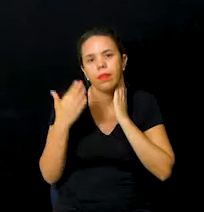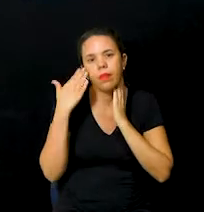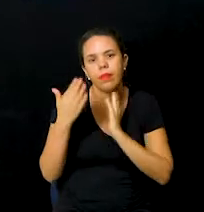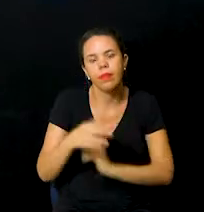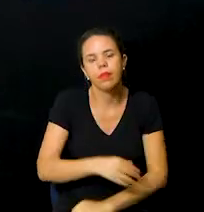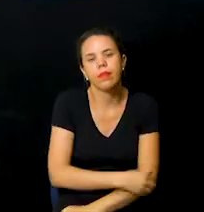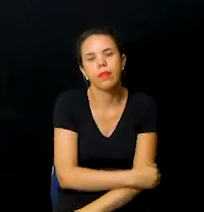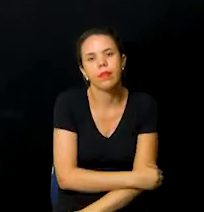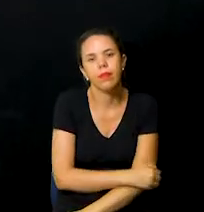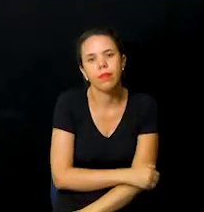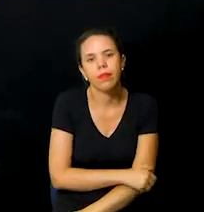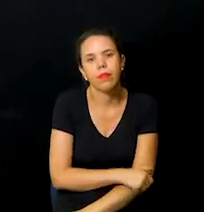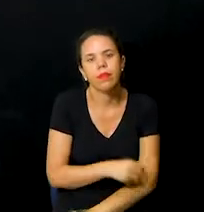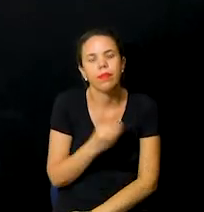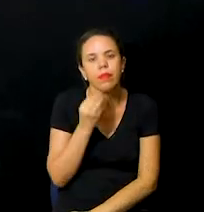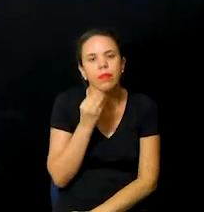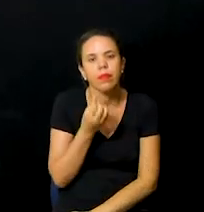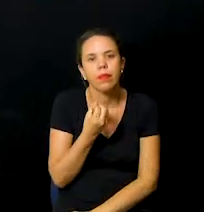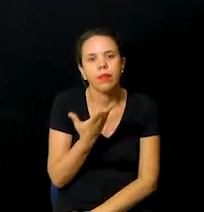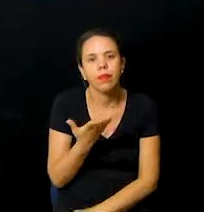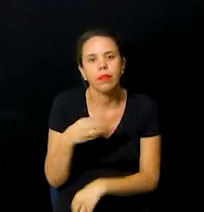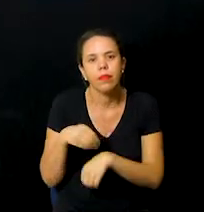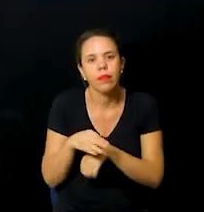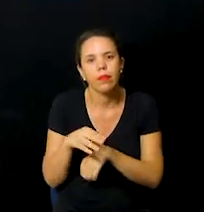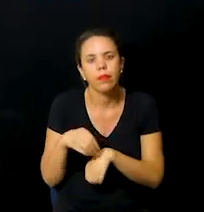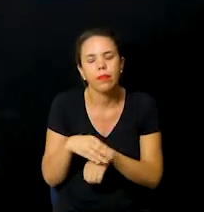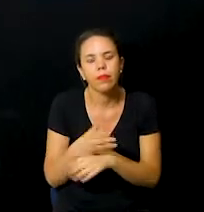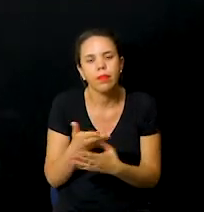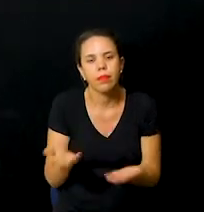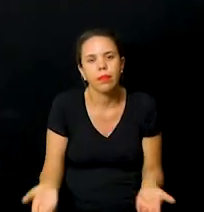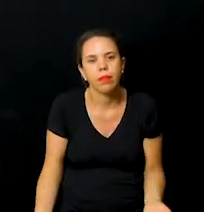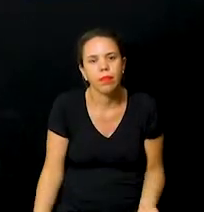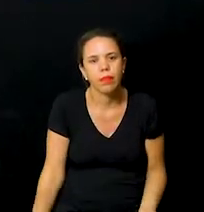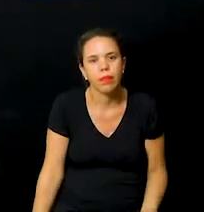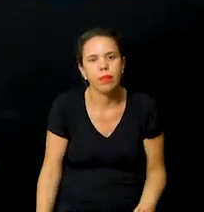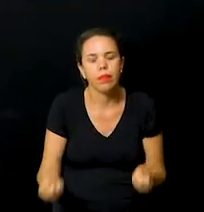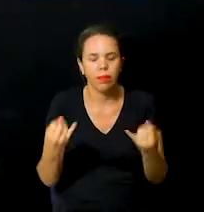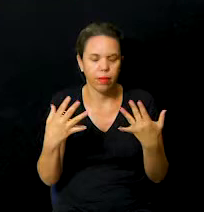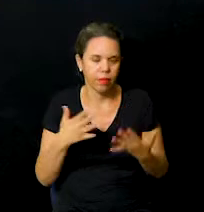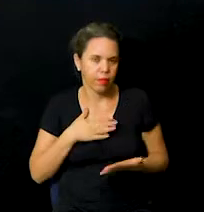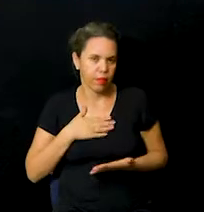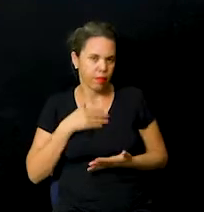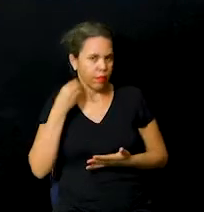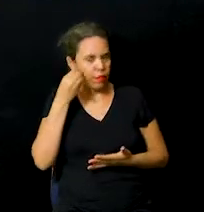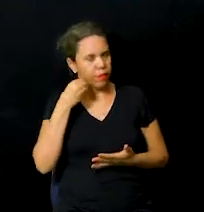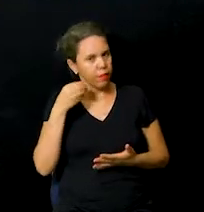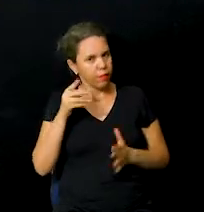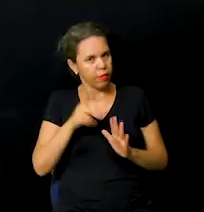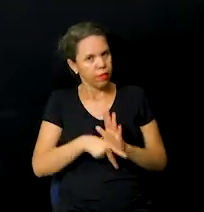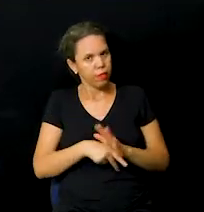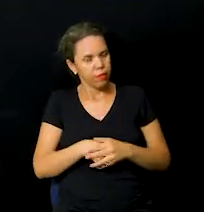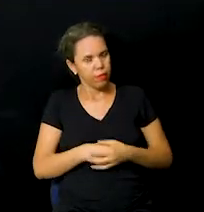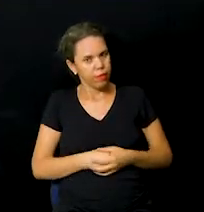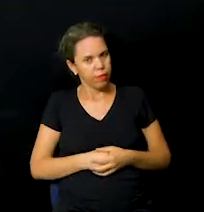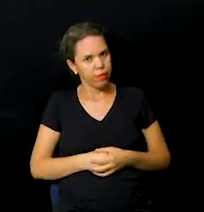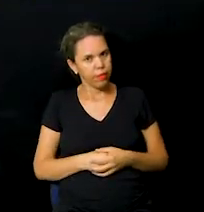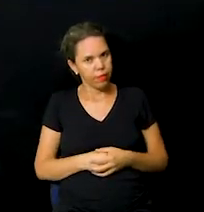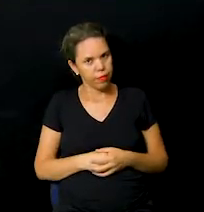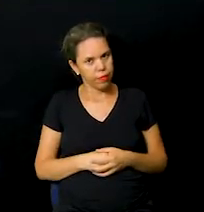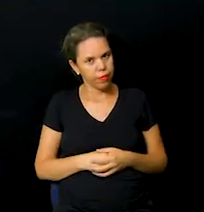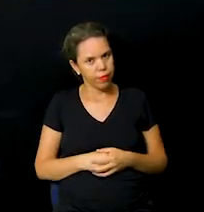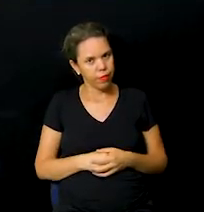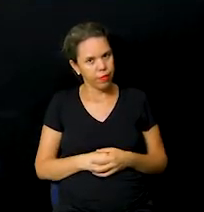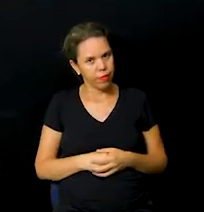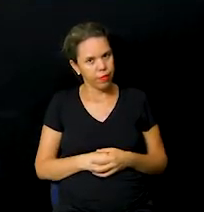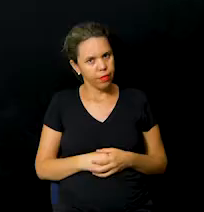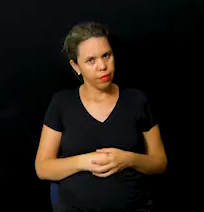agradeço realmente a oportunidade. Foi muito bom passar esse tempinho com vocês, falar um pouquinho sobre mim e sobre os meus projetos também. Muito obrigada